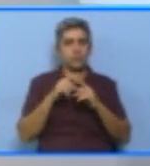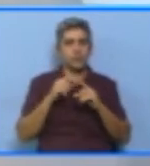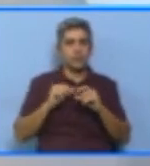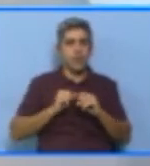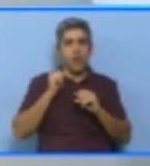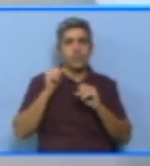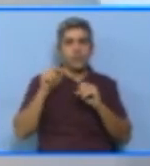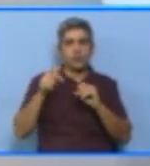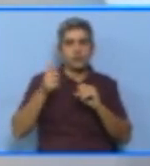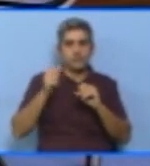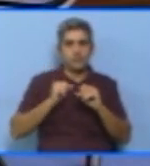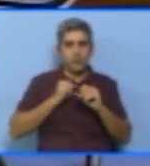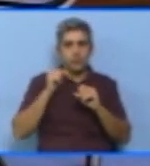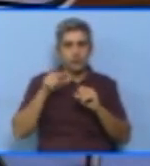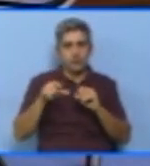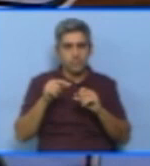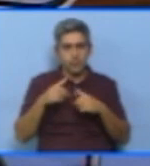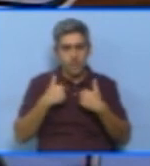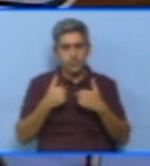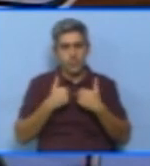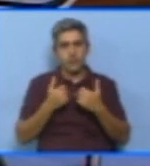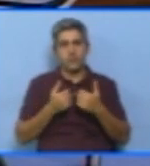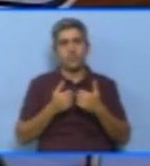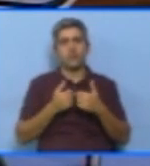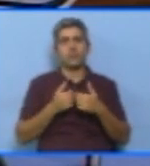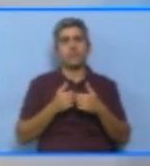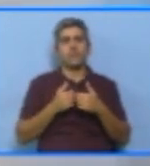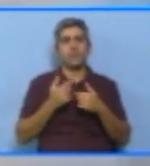própria. Não é? Com finalidade de si própria. Parece que